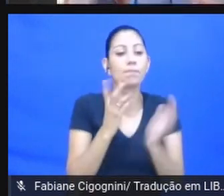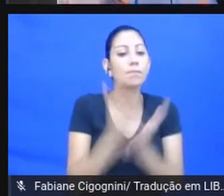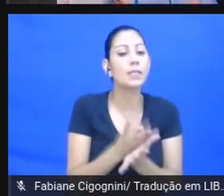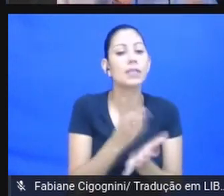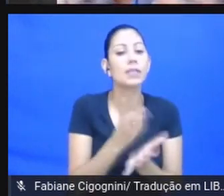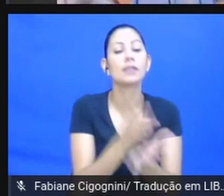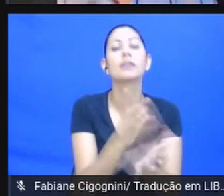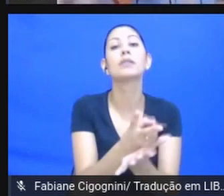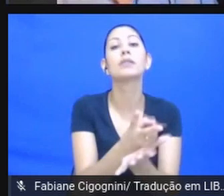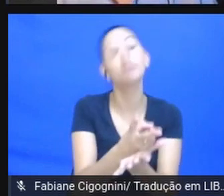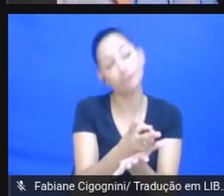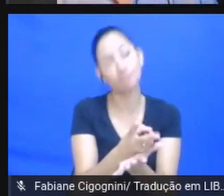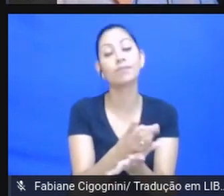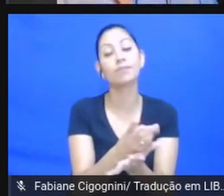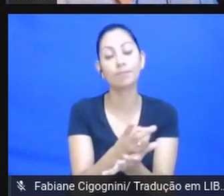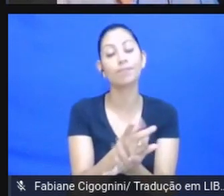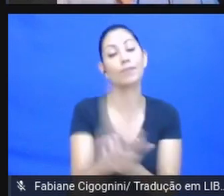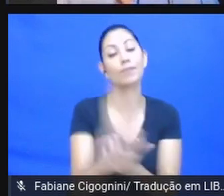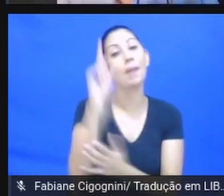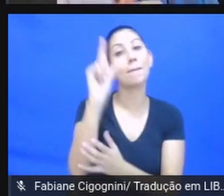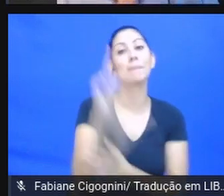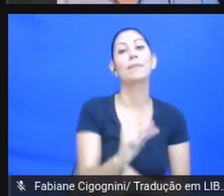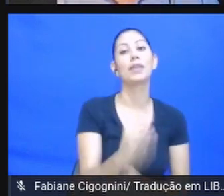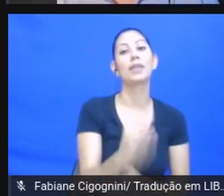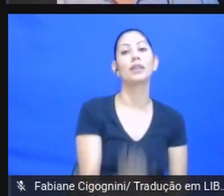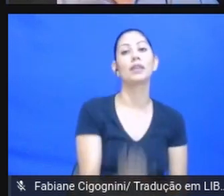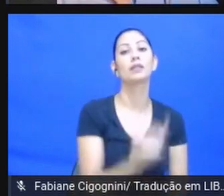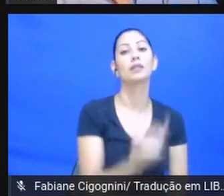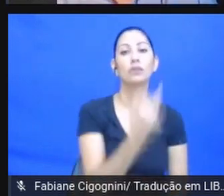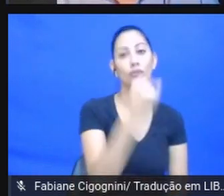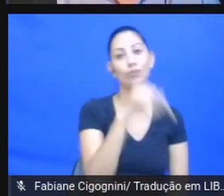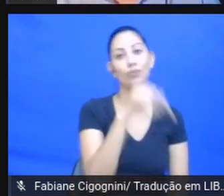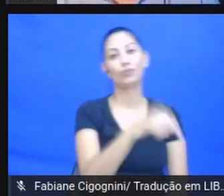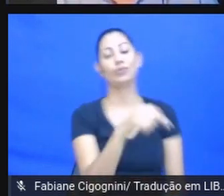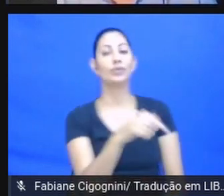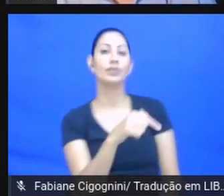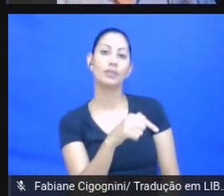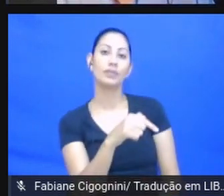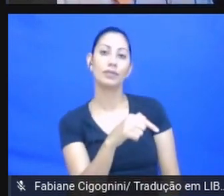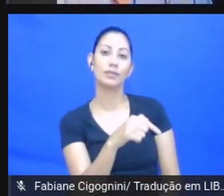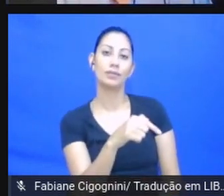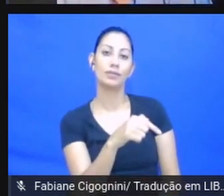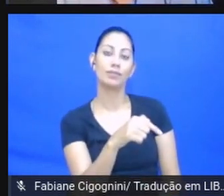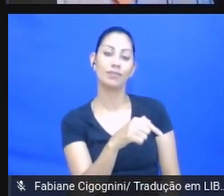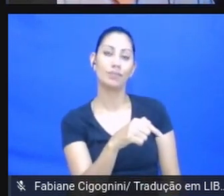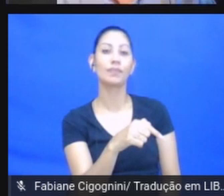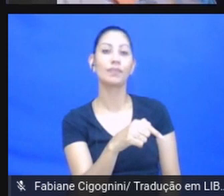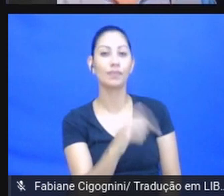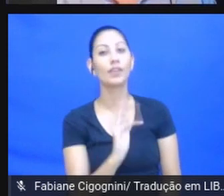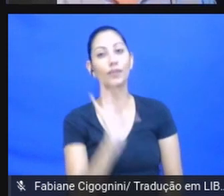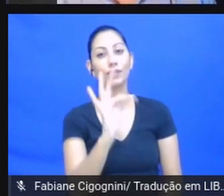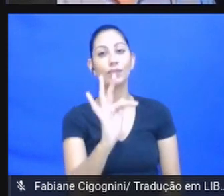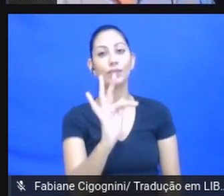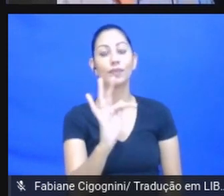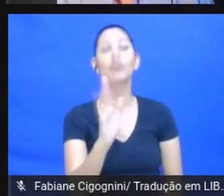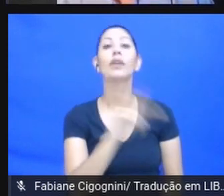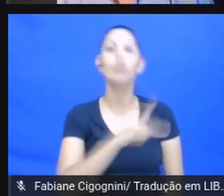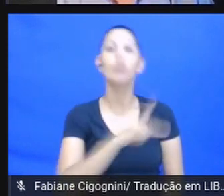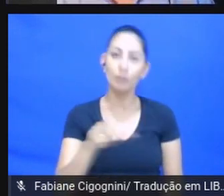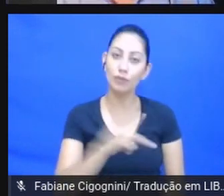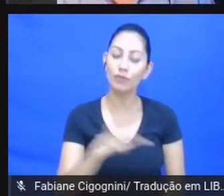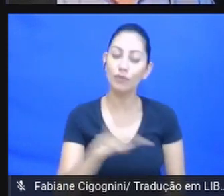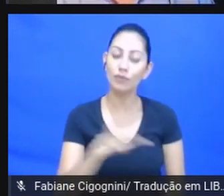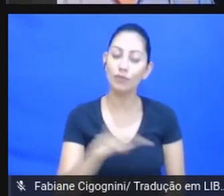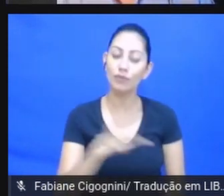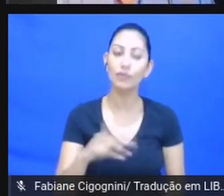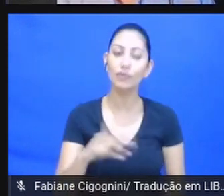ter menos importância a médio e longo prazo. Então, o professor é fundamental,